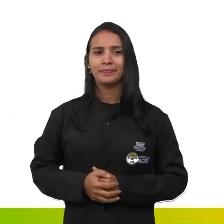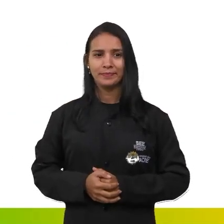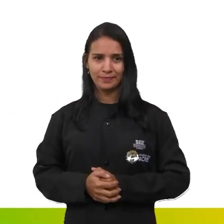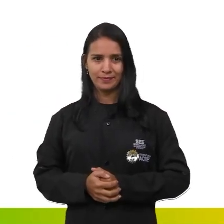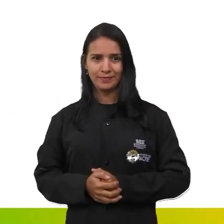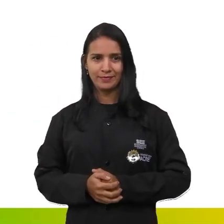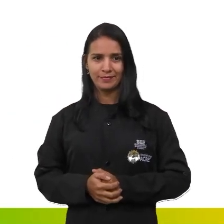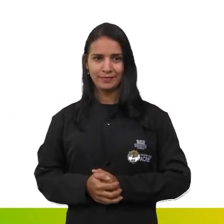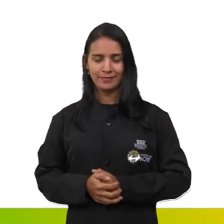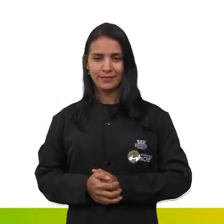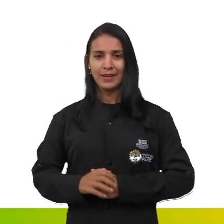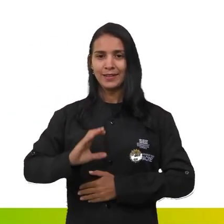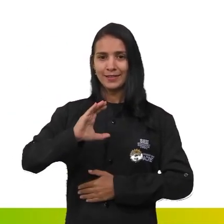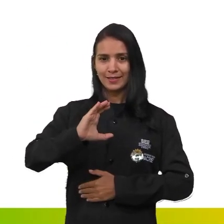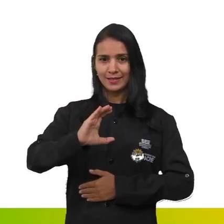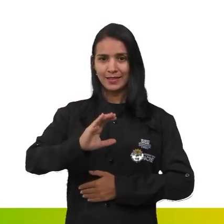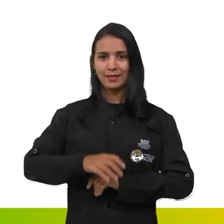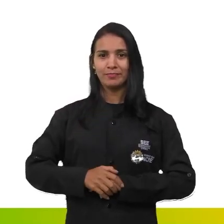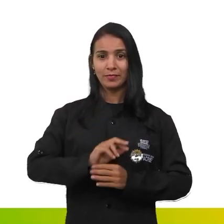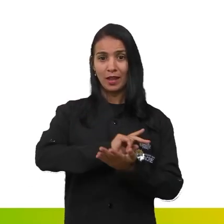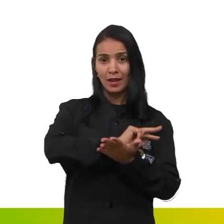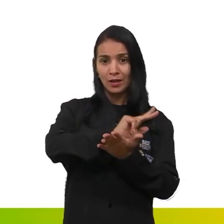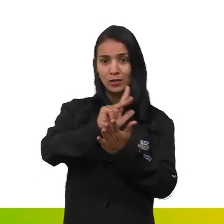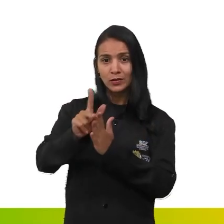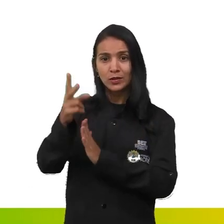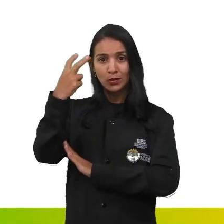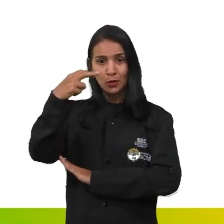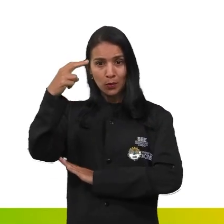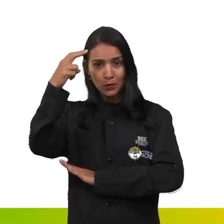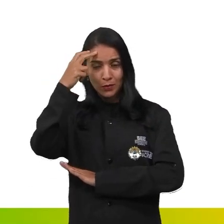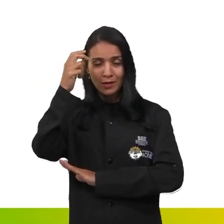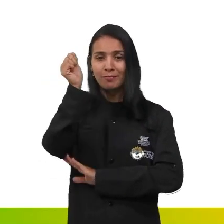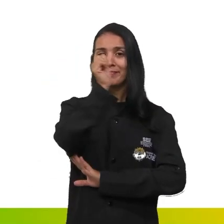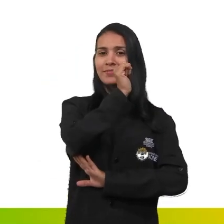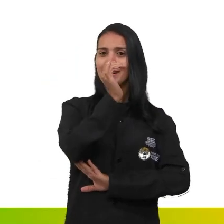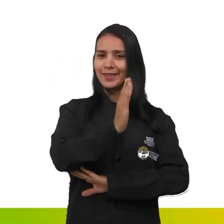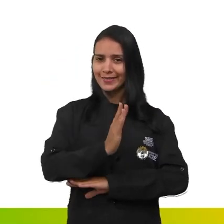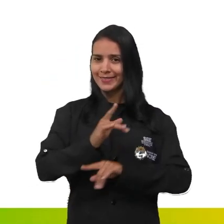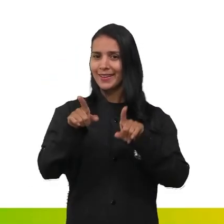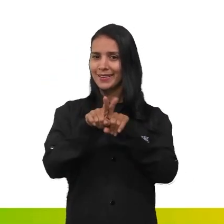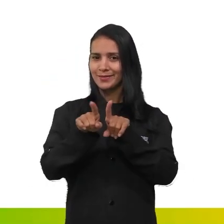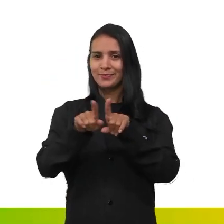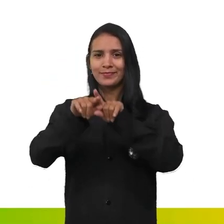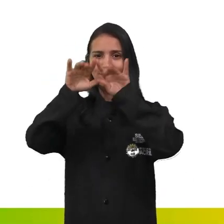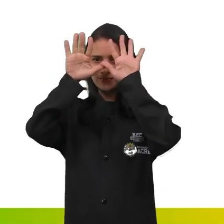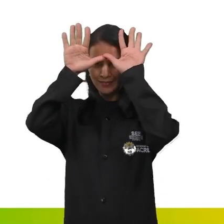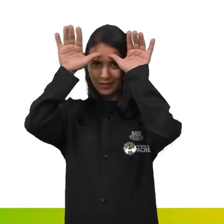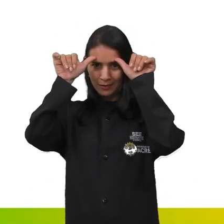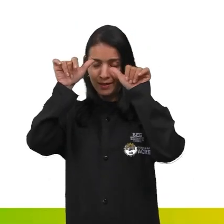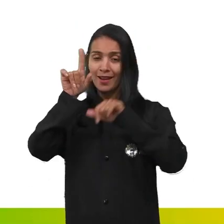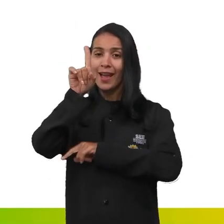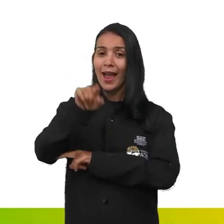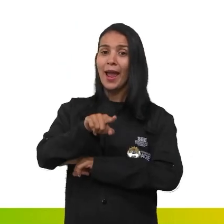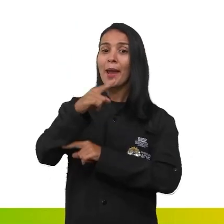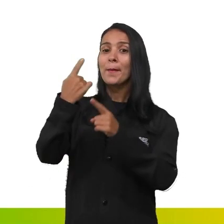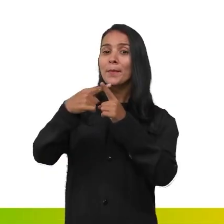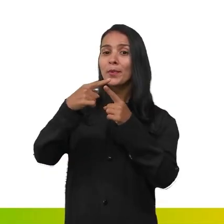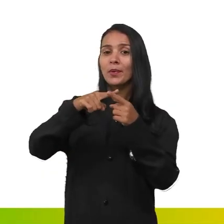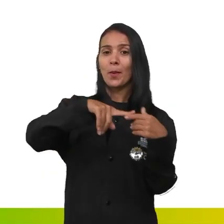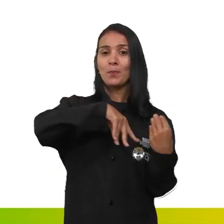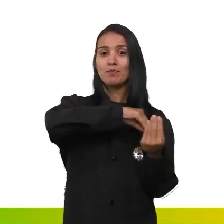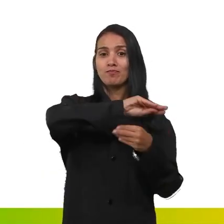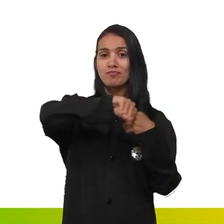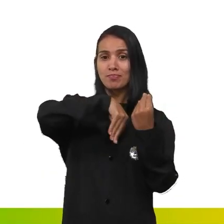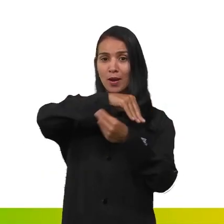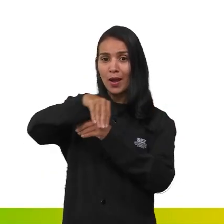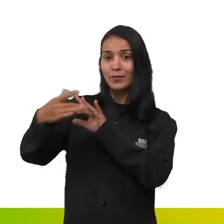A diversidade cultural, tanto do Brasil quanto do Acre, resulta da